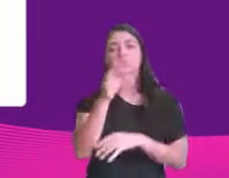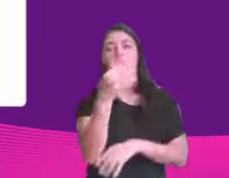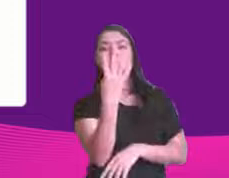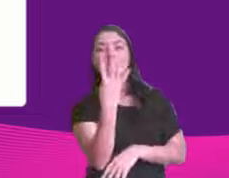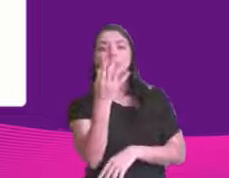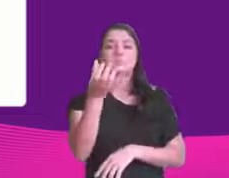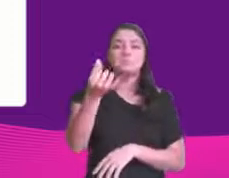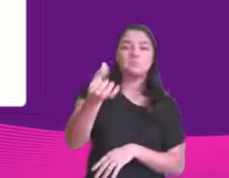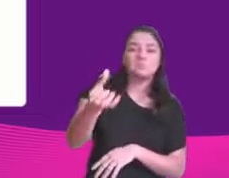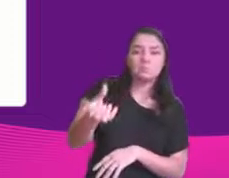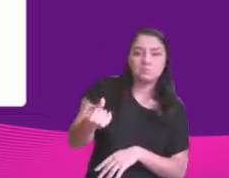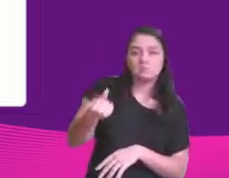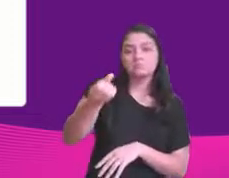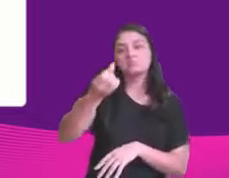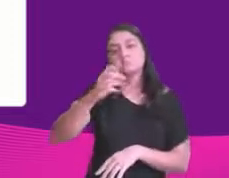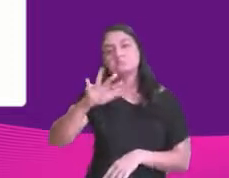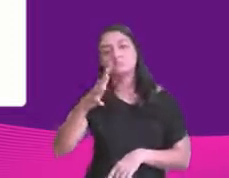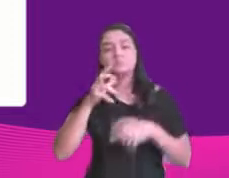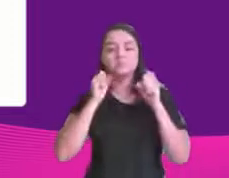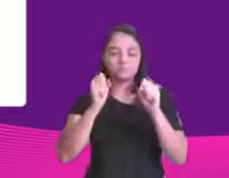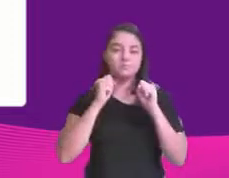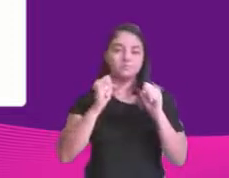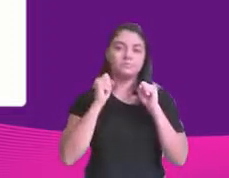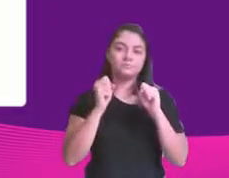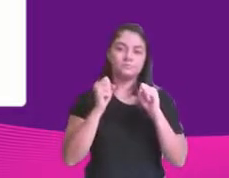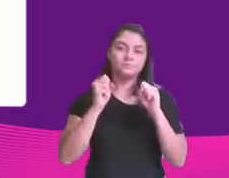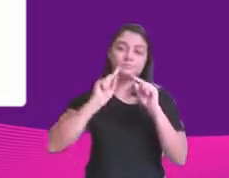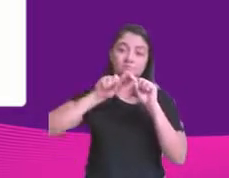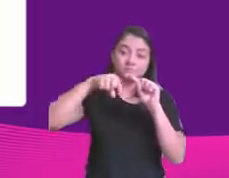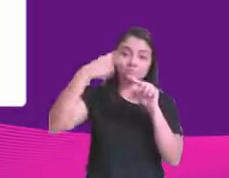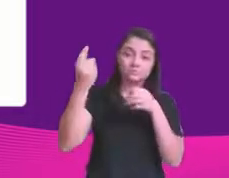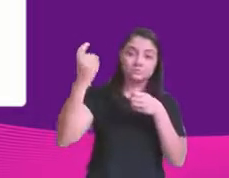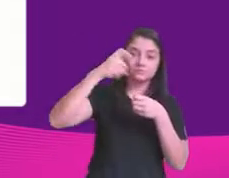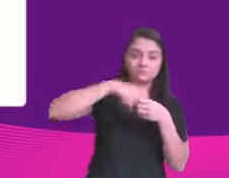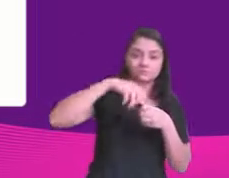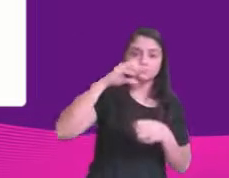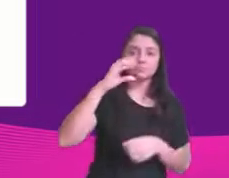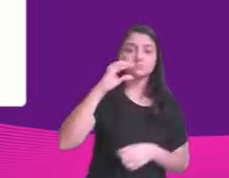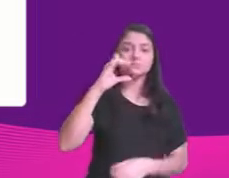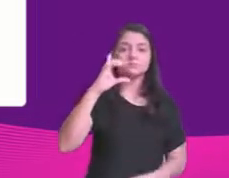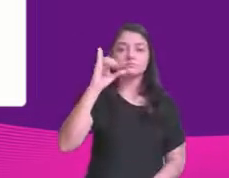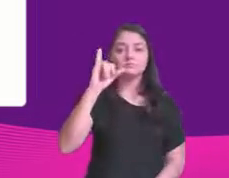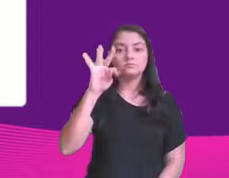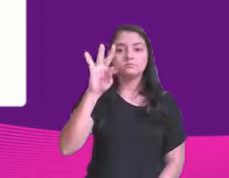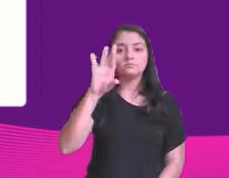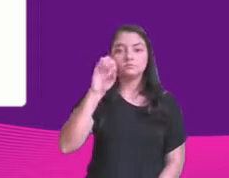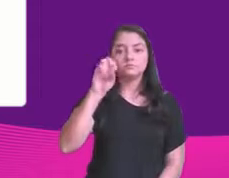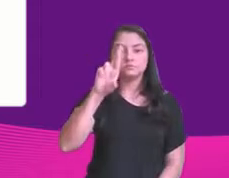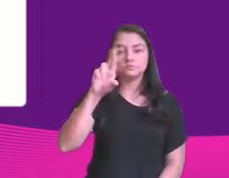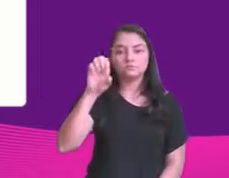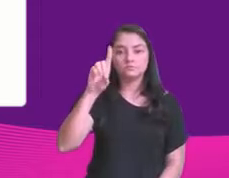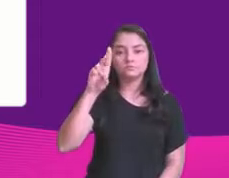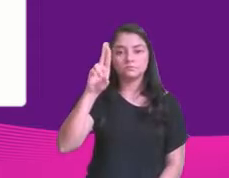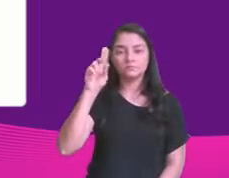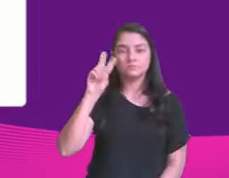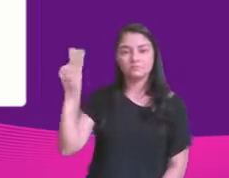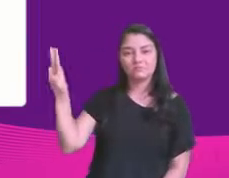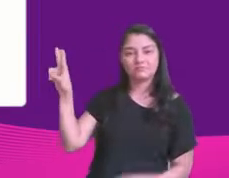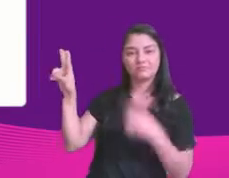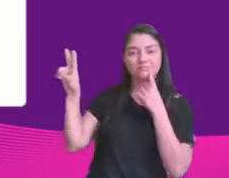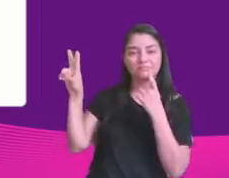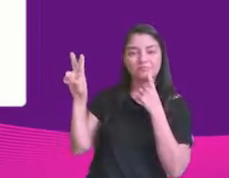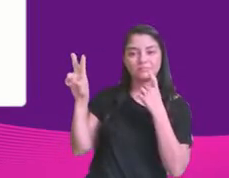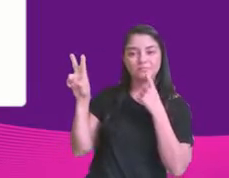entre 3, 4 e 6 ciclos, voltar e fazer com cisplatina. A citorredução secundária, no cenário de citorredução secundária com